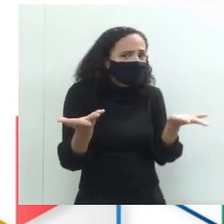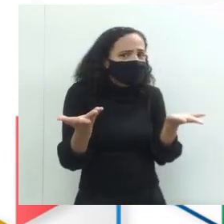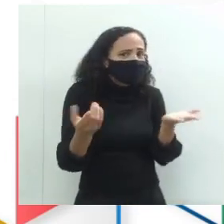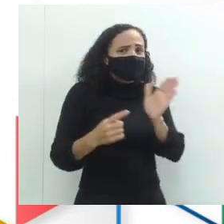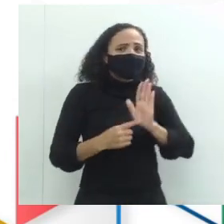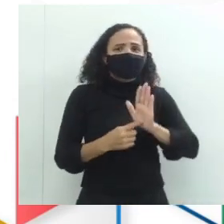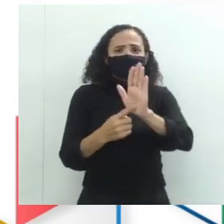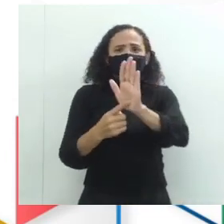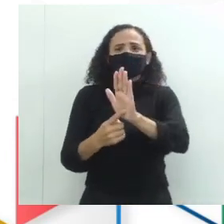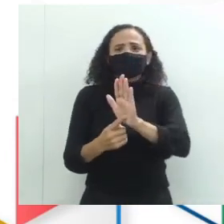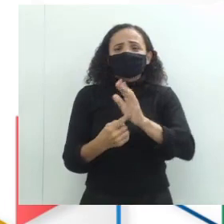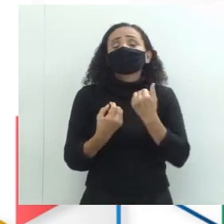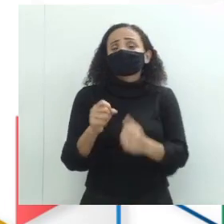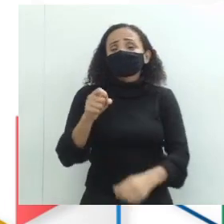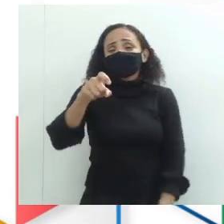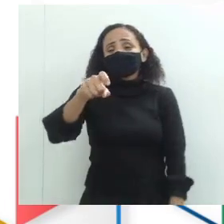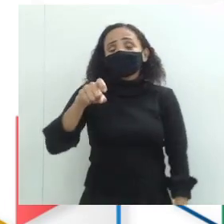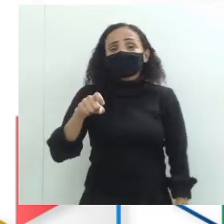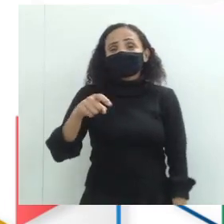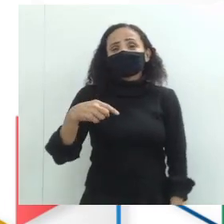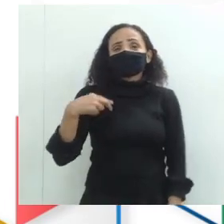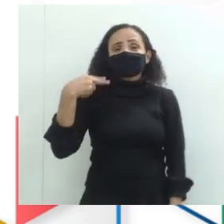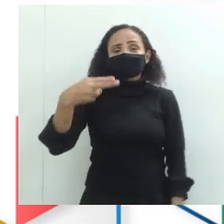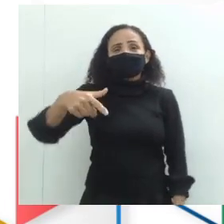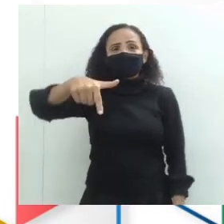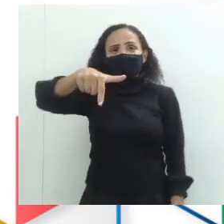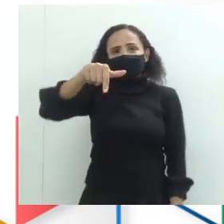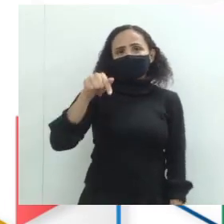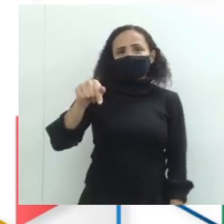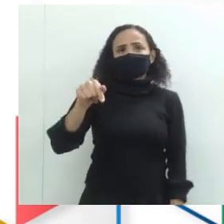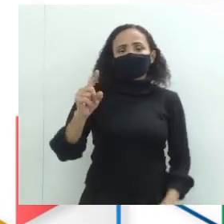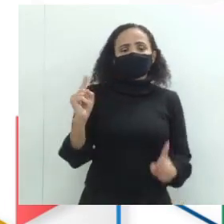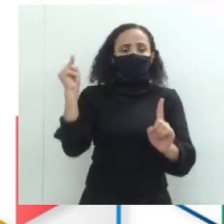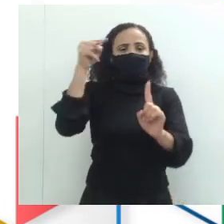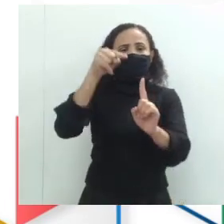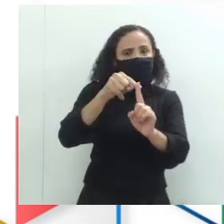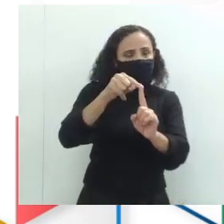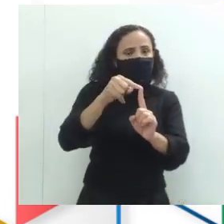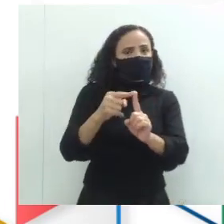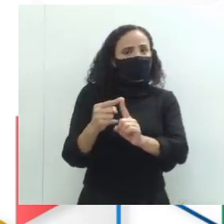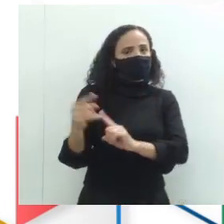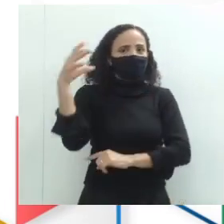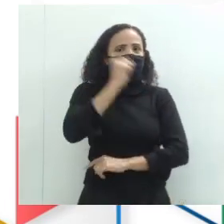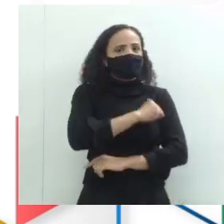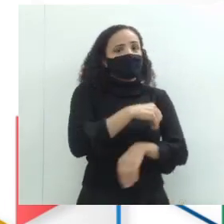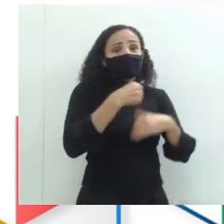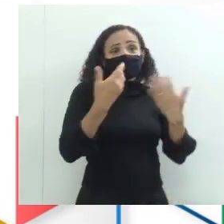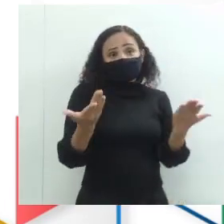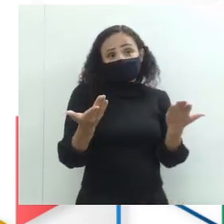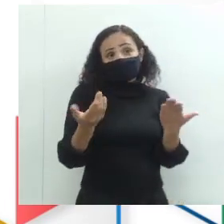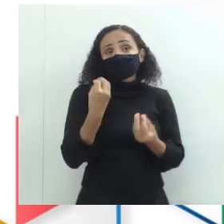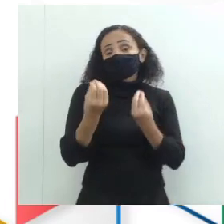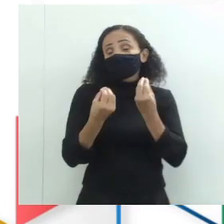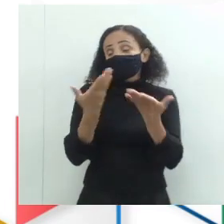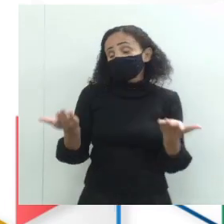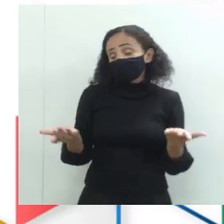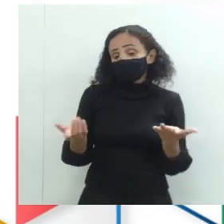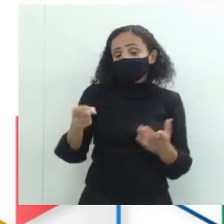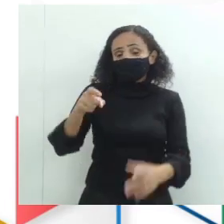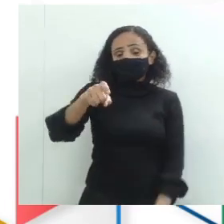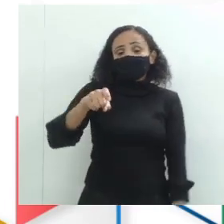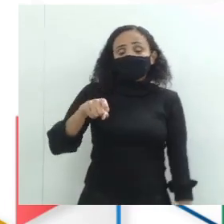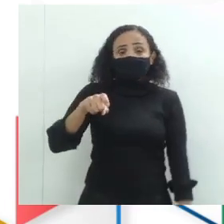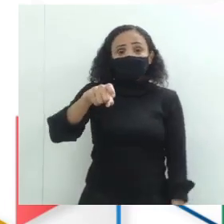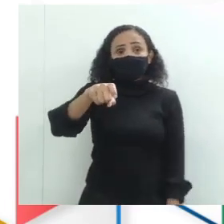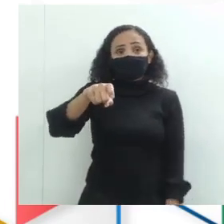apresentar x igual a 7, que é a resposta óbvia, direta, tá? Mas as outras não deixam de ter a mesma resposta. Então, o modo mais